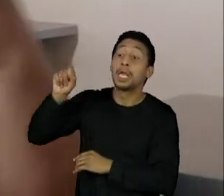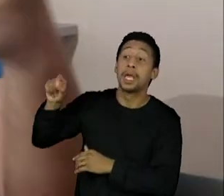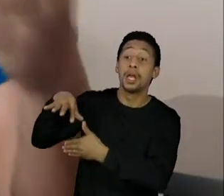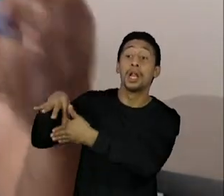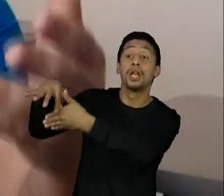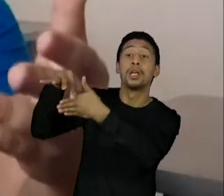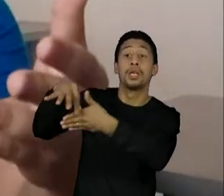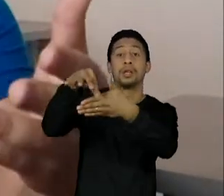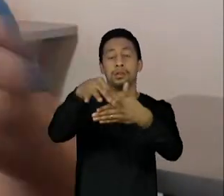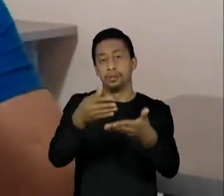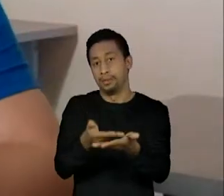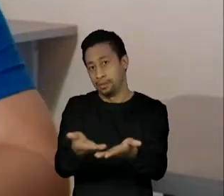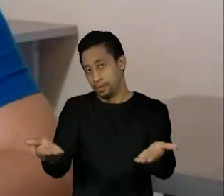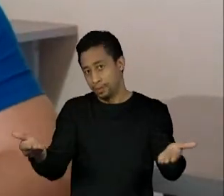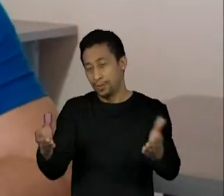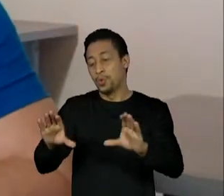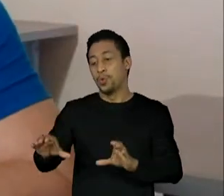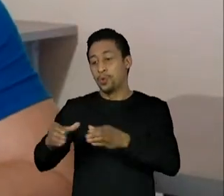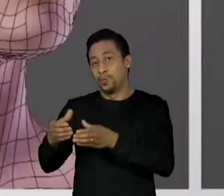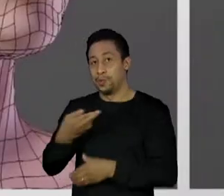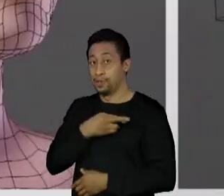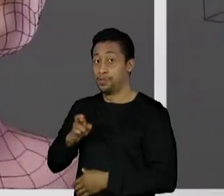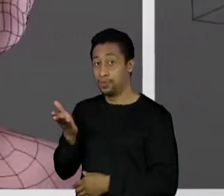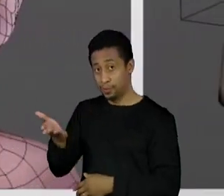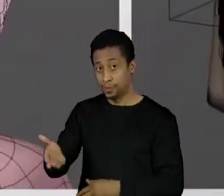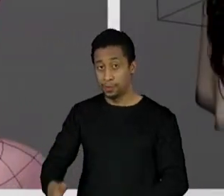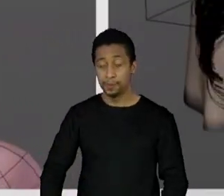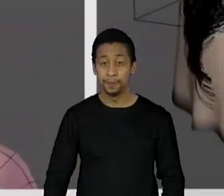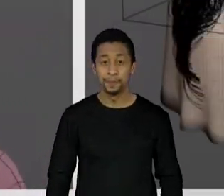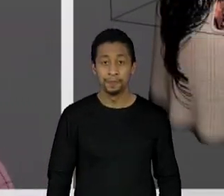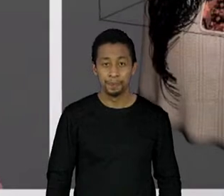venerando, aquela abstração religiosa.